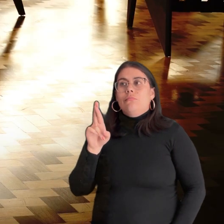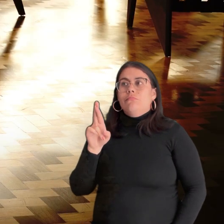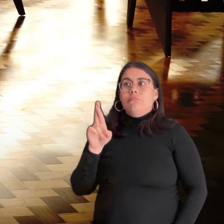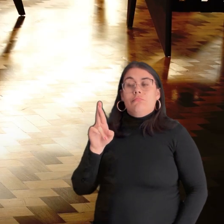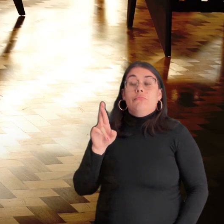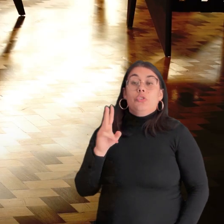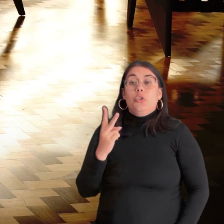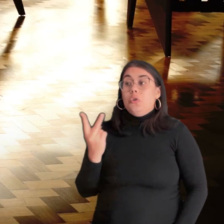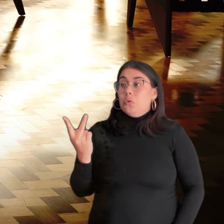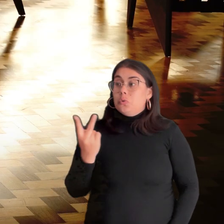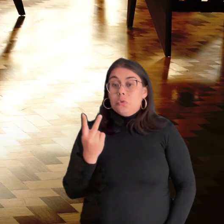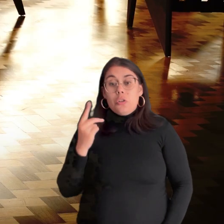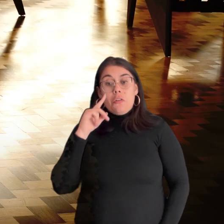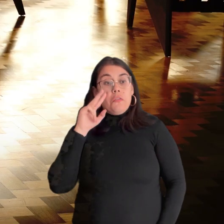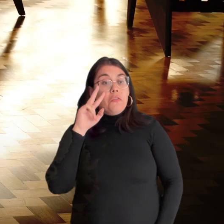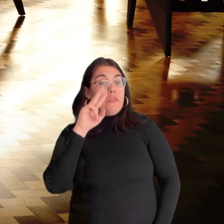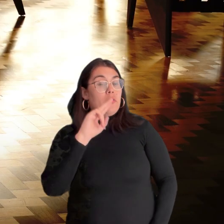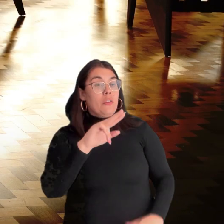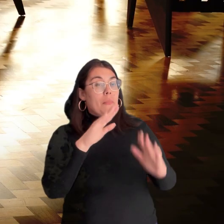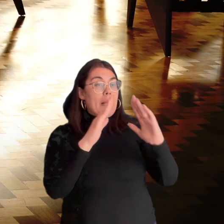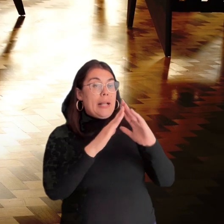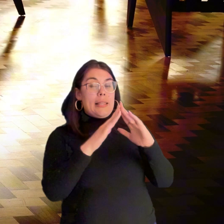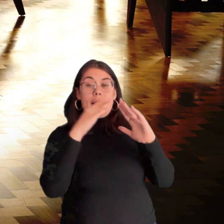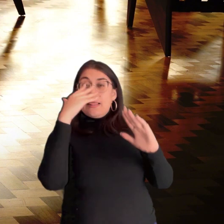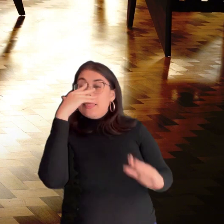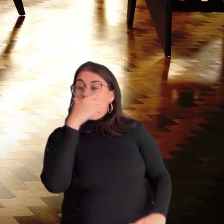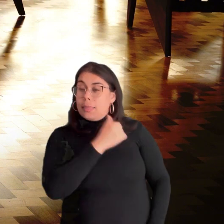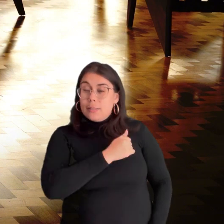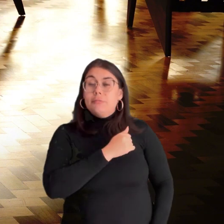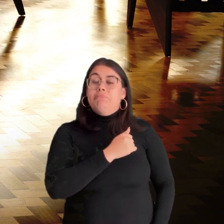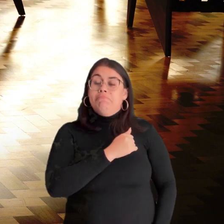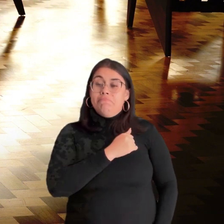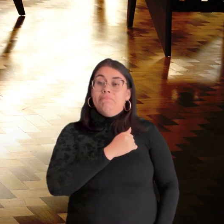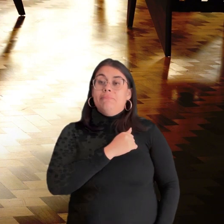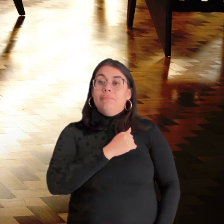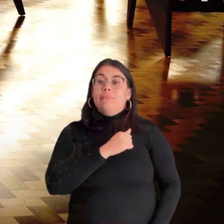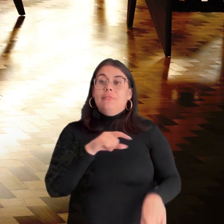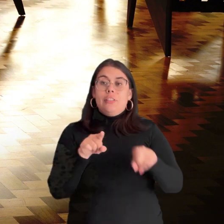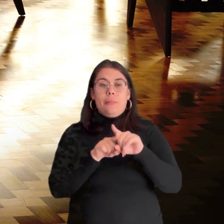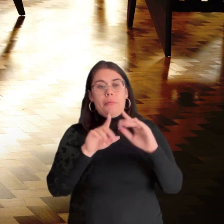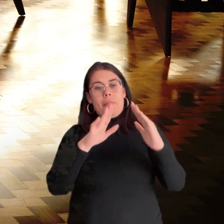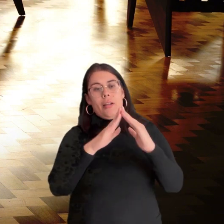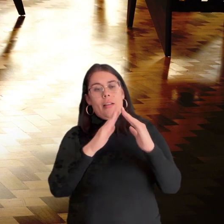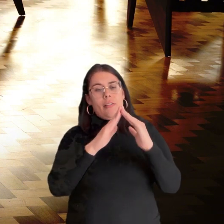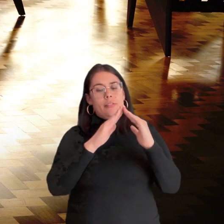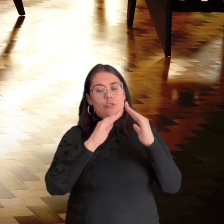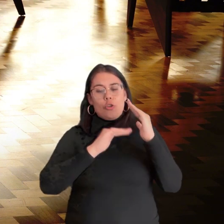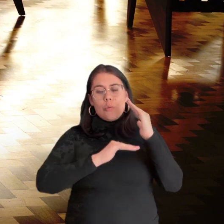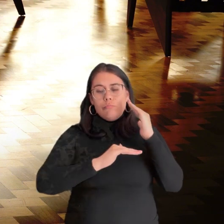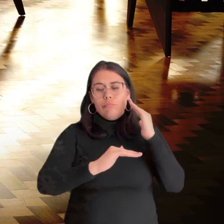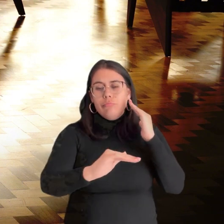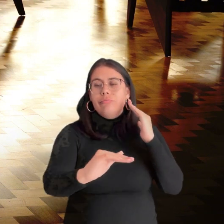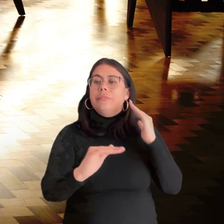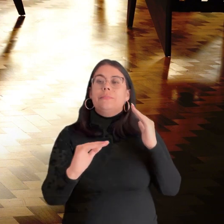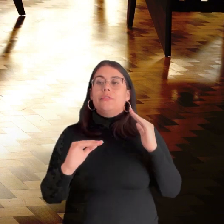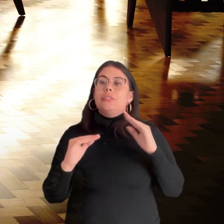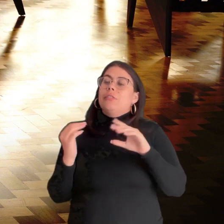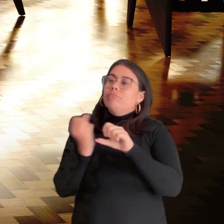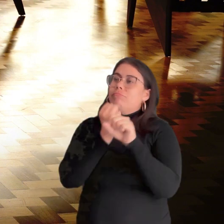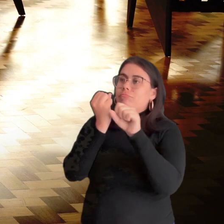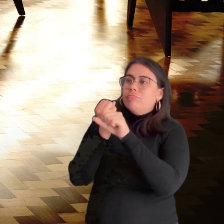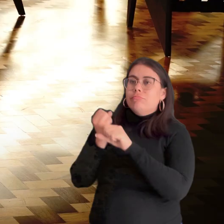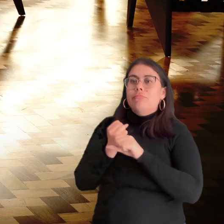casa muito bonita, térrea também. E assim começou. E a cena,